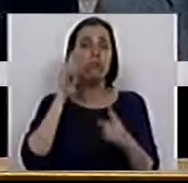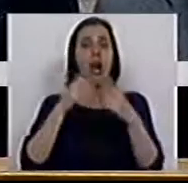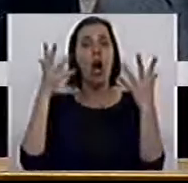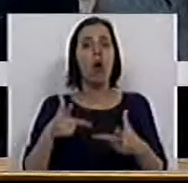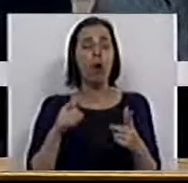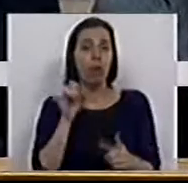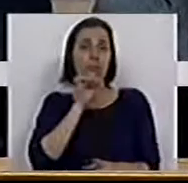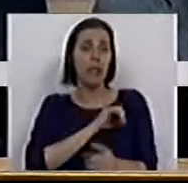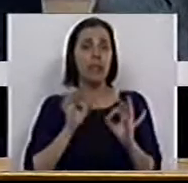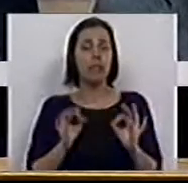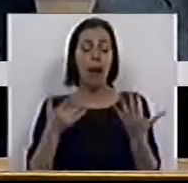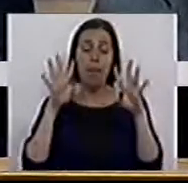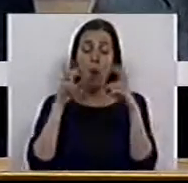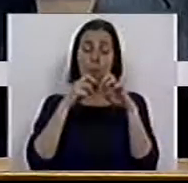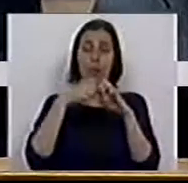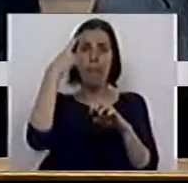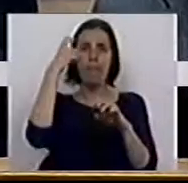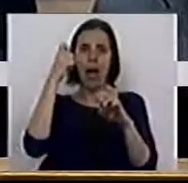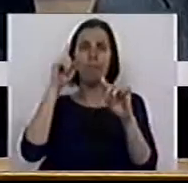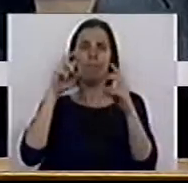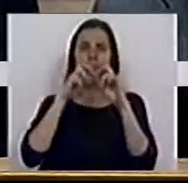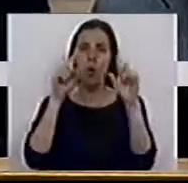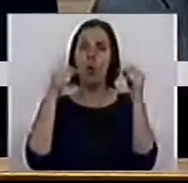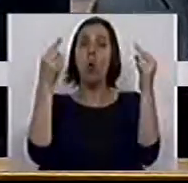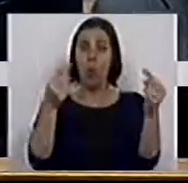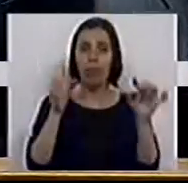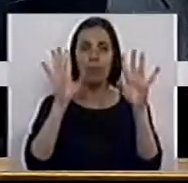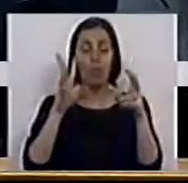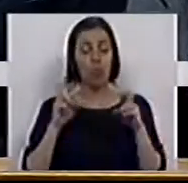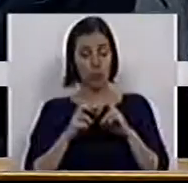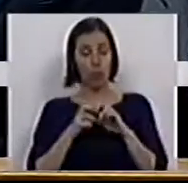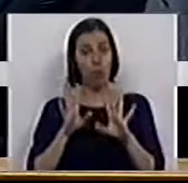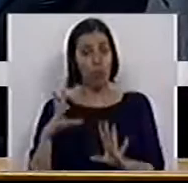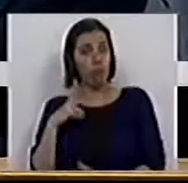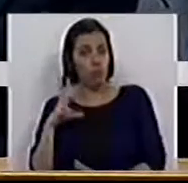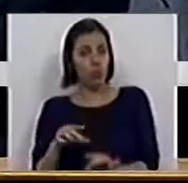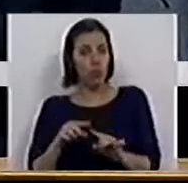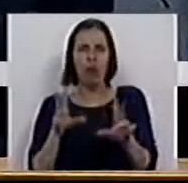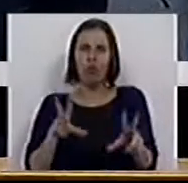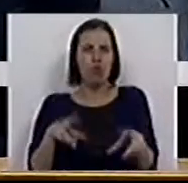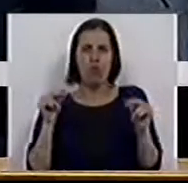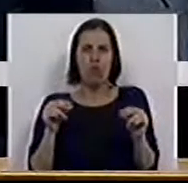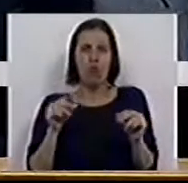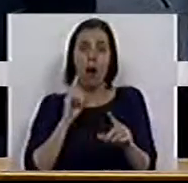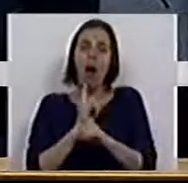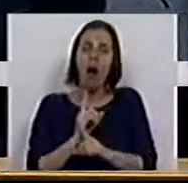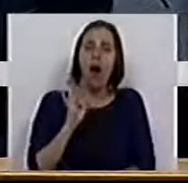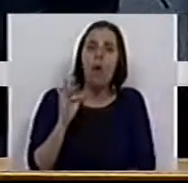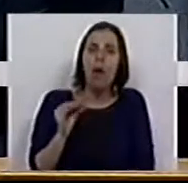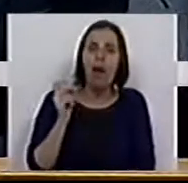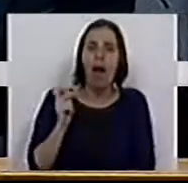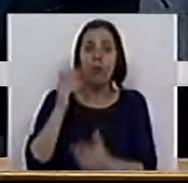contas batem certo, mas o problema é outro. O problema é que em Portugal nunca, em 40 anos